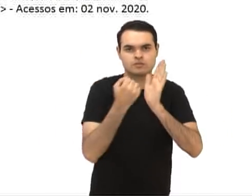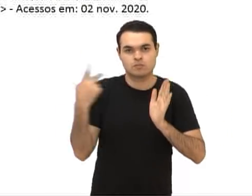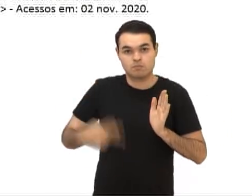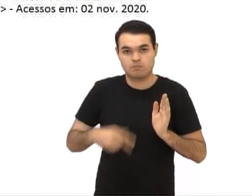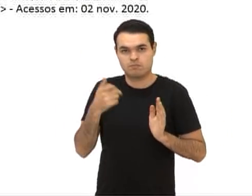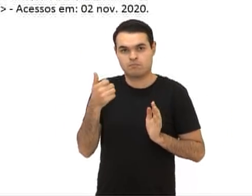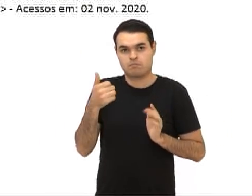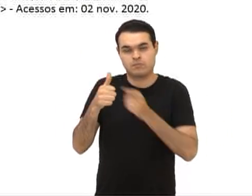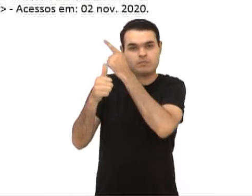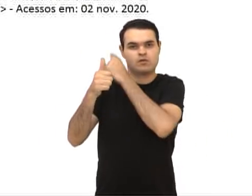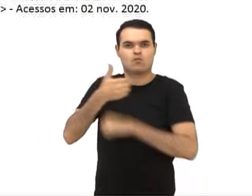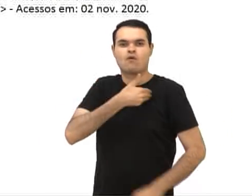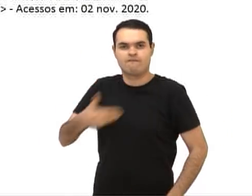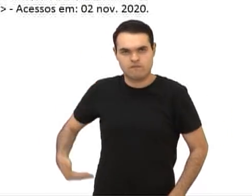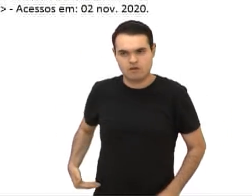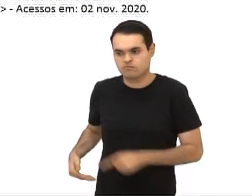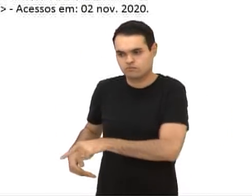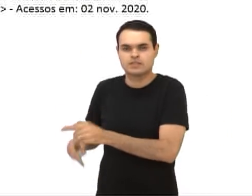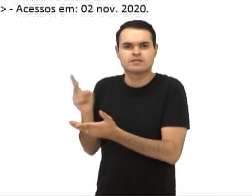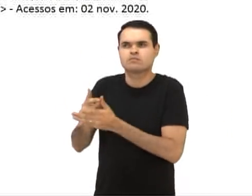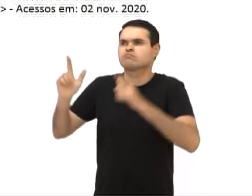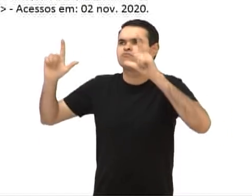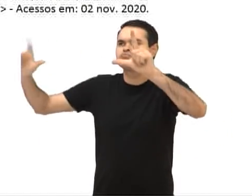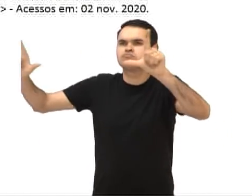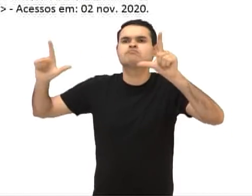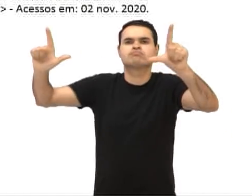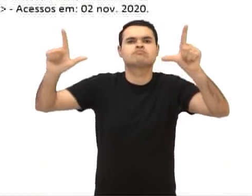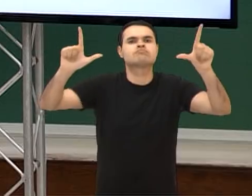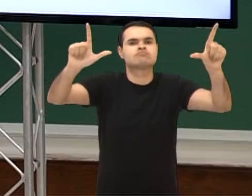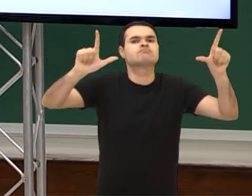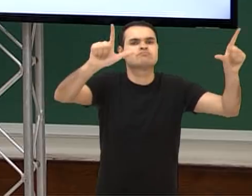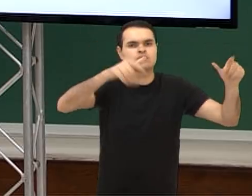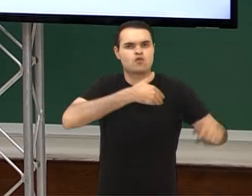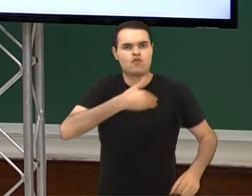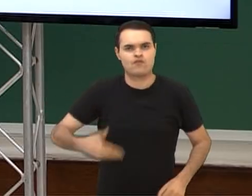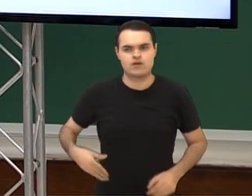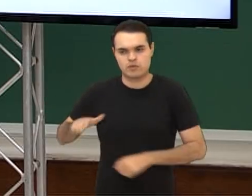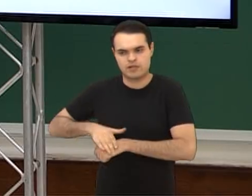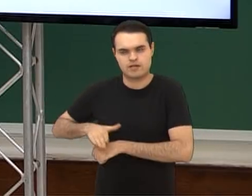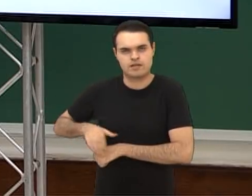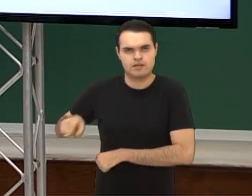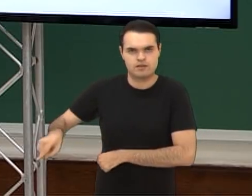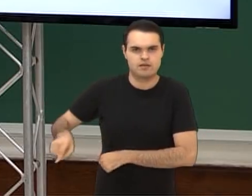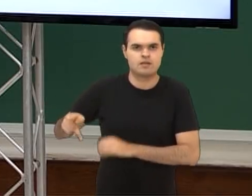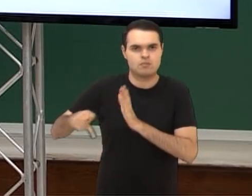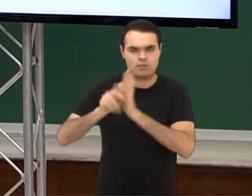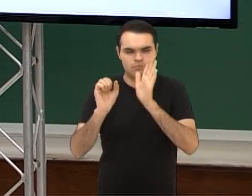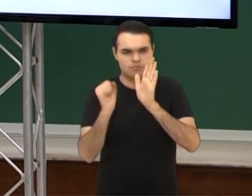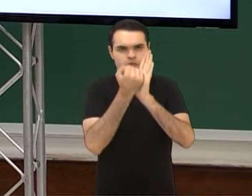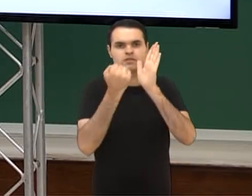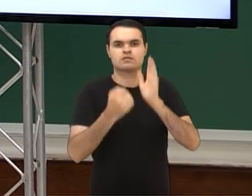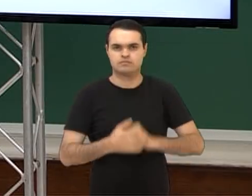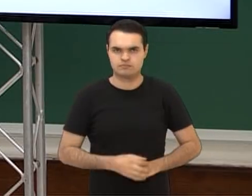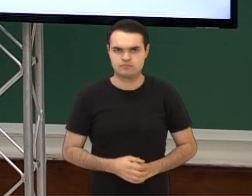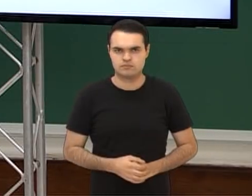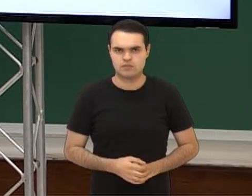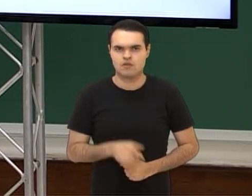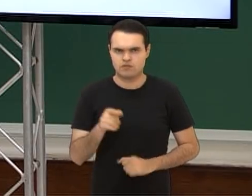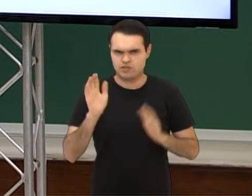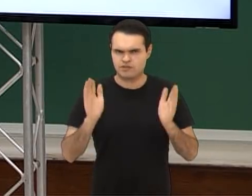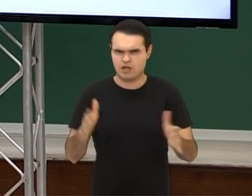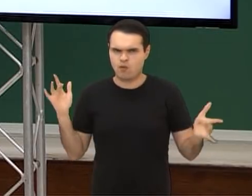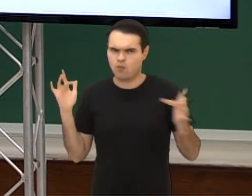Essa imagem, então, era colocada em todas as obras, em todos os feitos do governo, era a logomarca do governo dela. Você provavelmente já